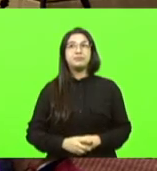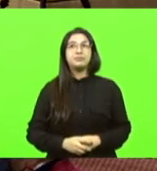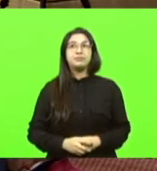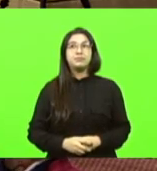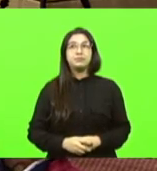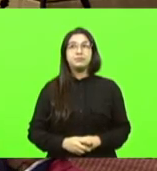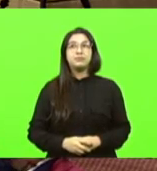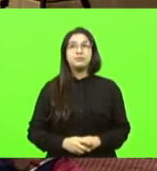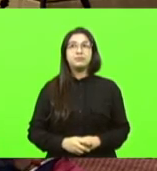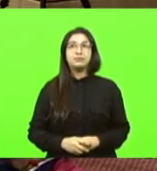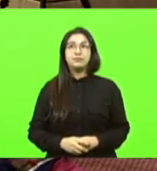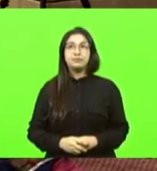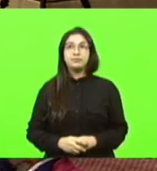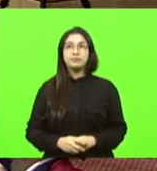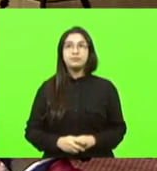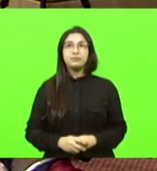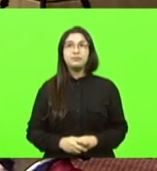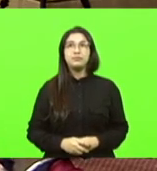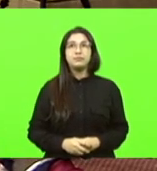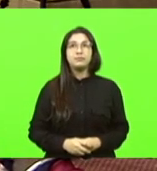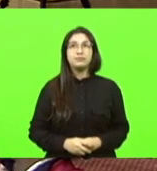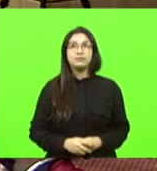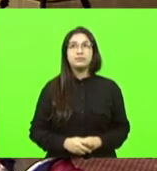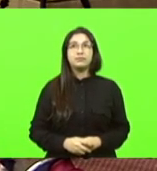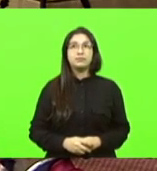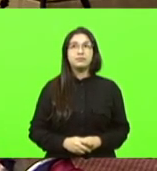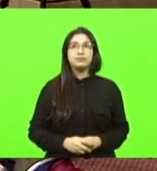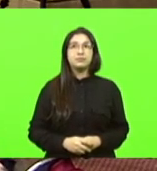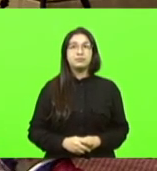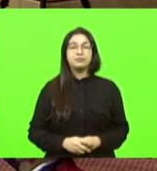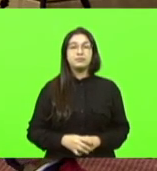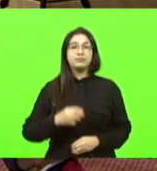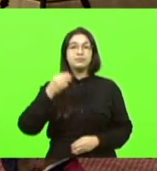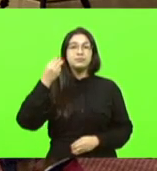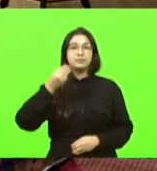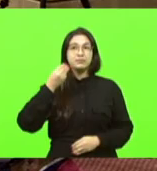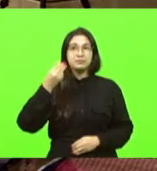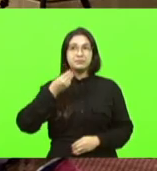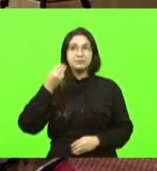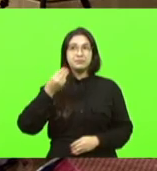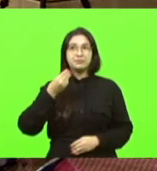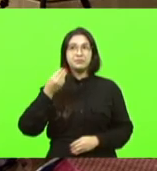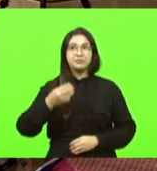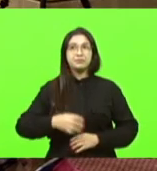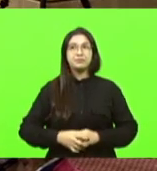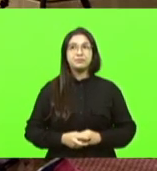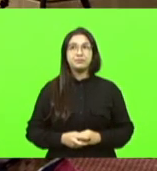o presidente preciso a palavra Deputado Márcio Machado